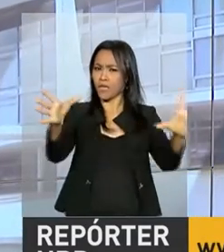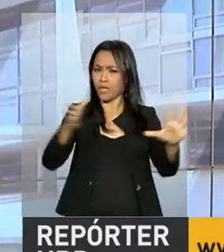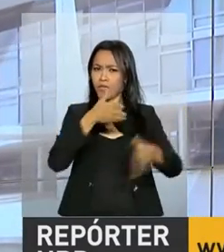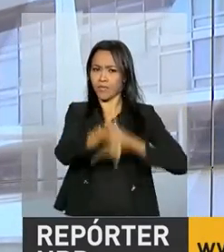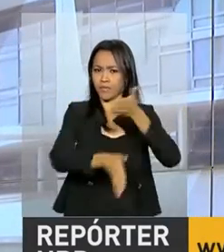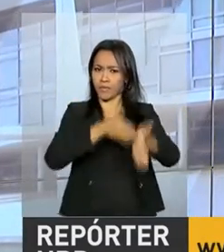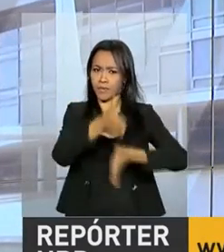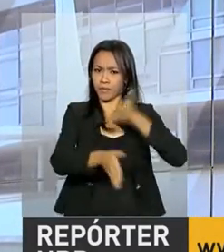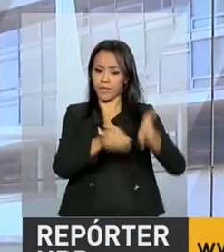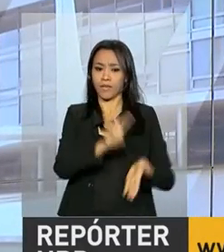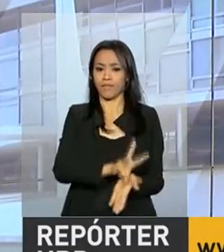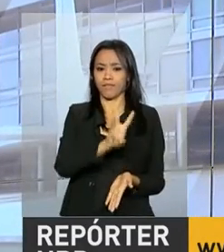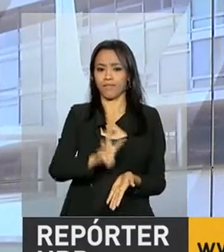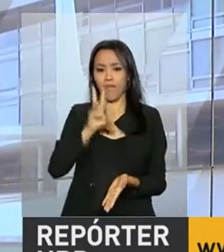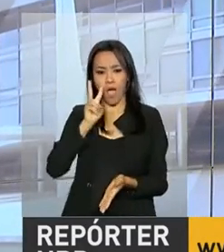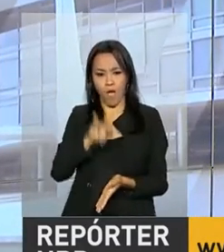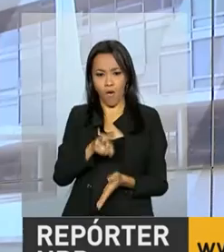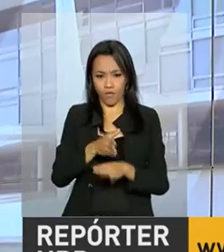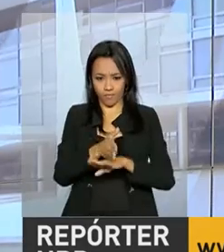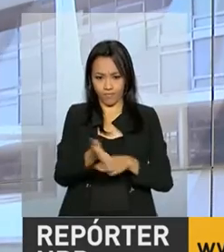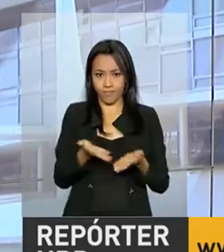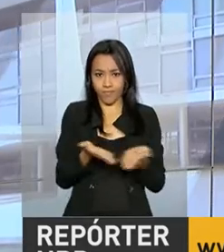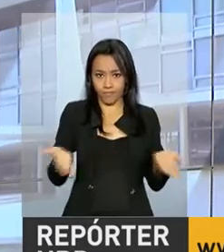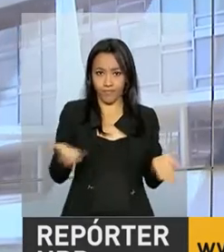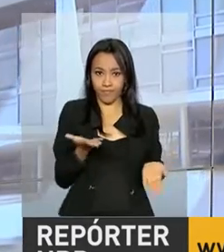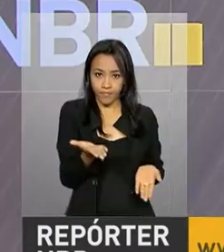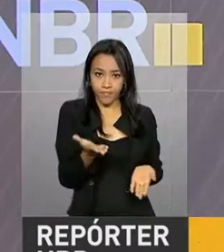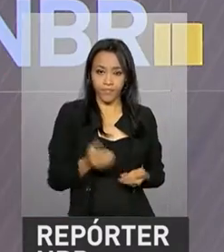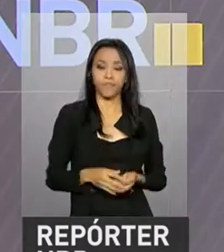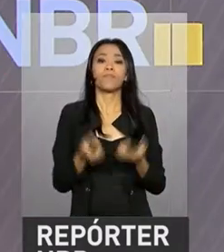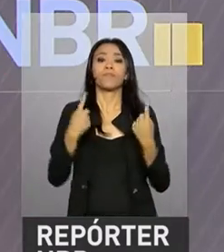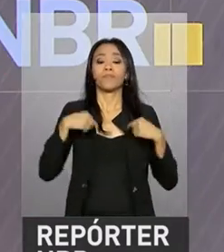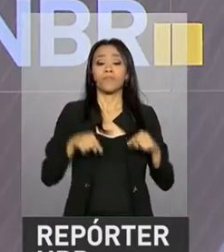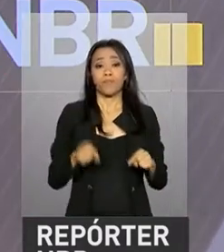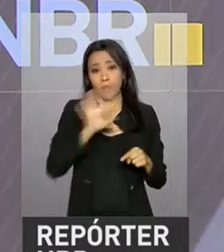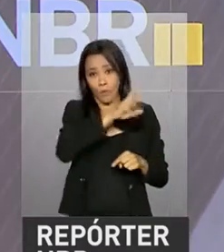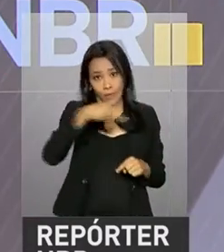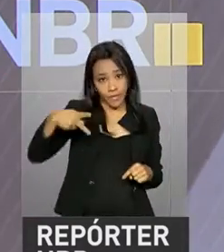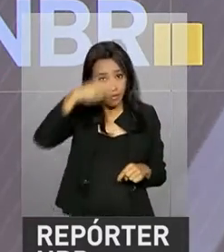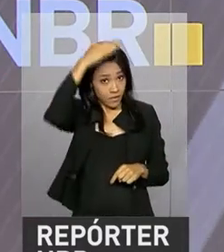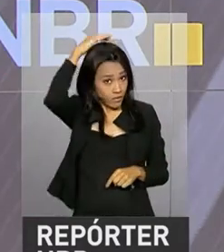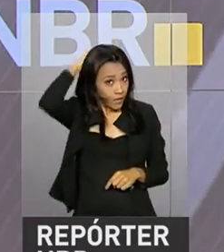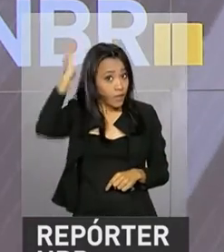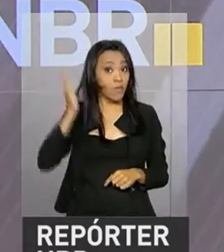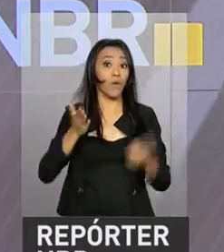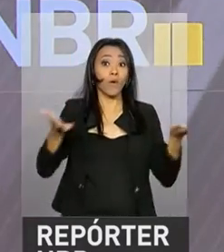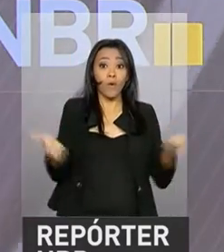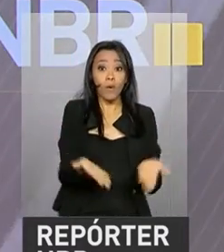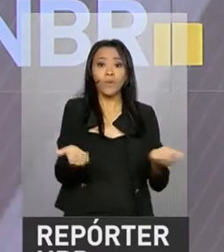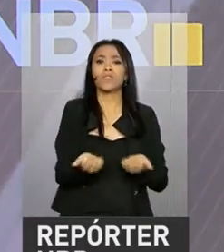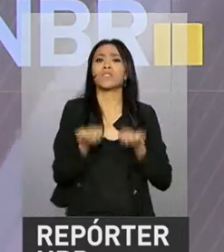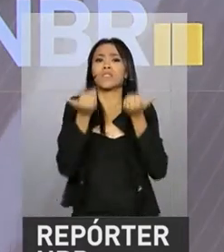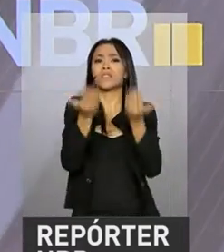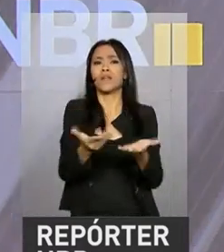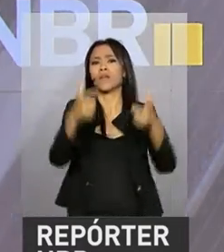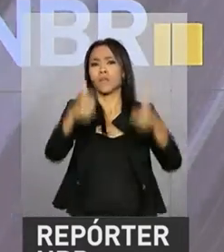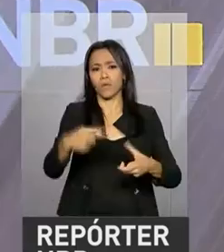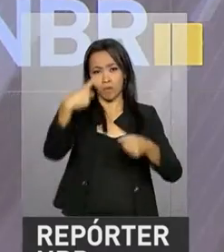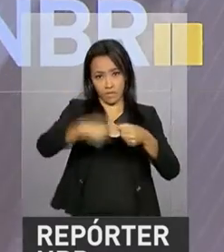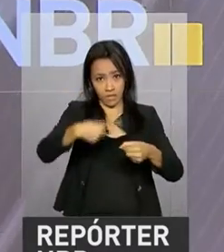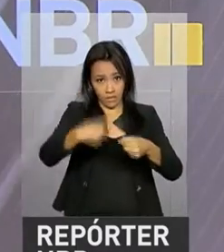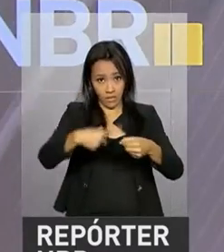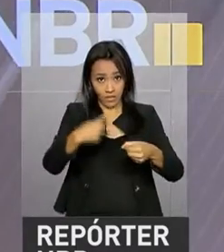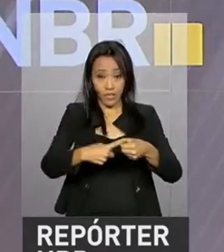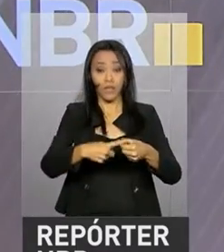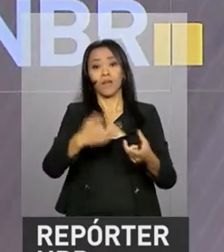no site da Receita Federal, que aparece aí na tela. E o presidente Michel Temer entrega hoje em São José do Rio